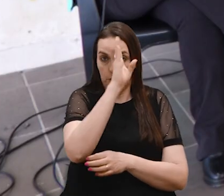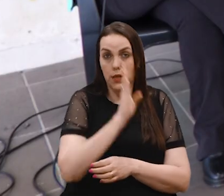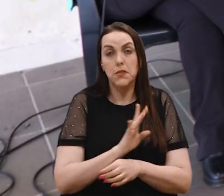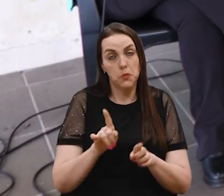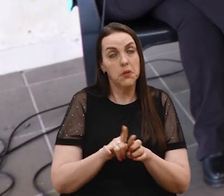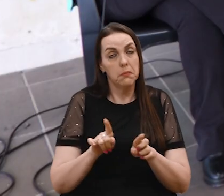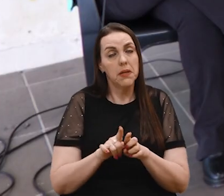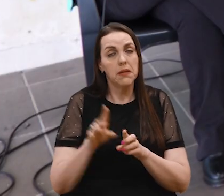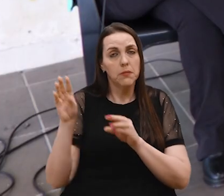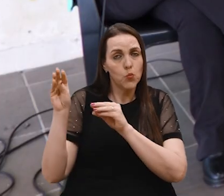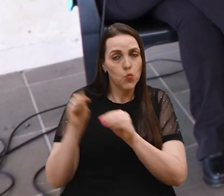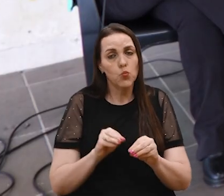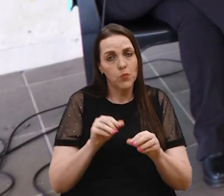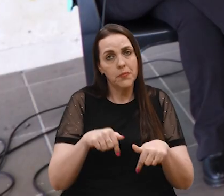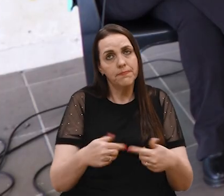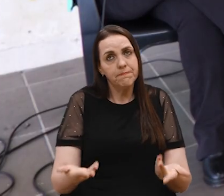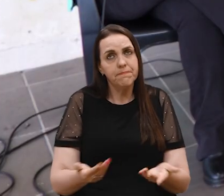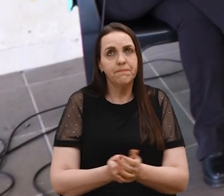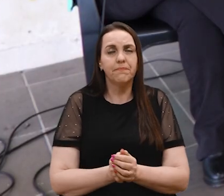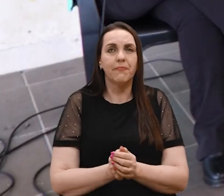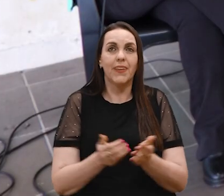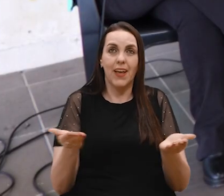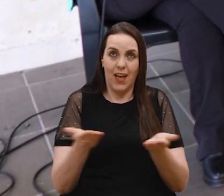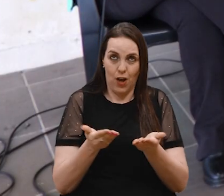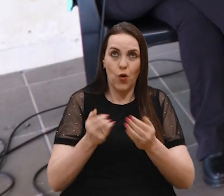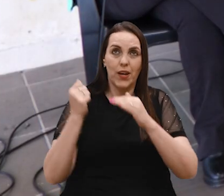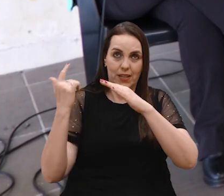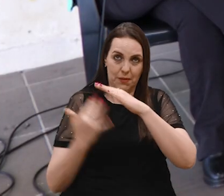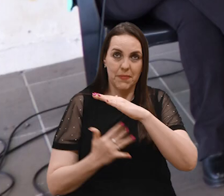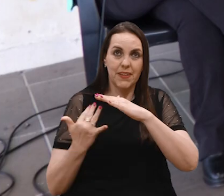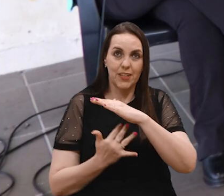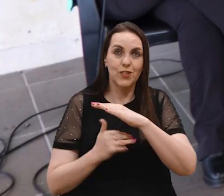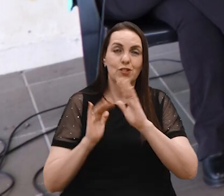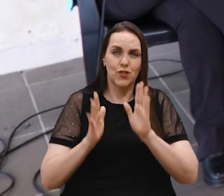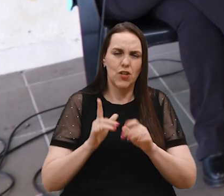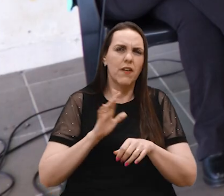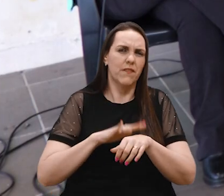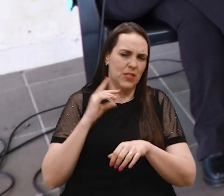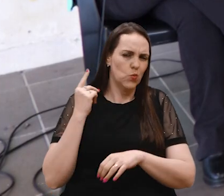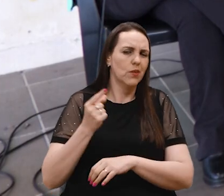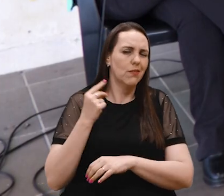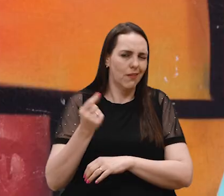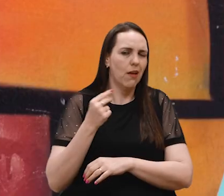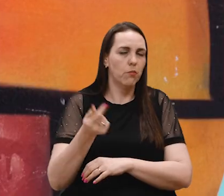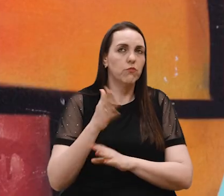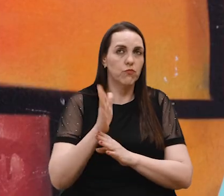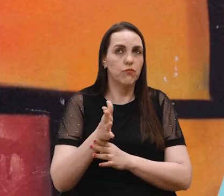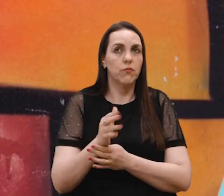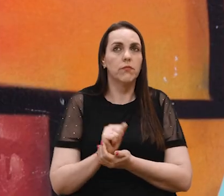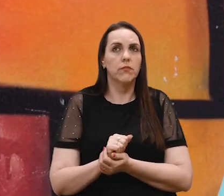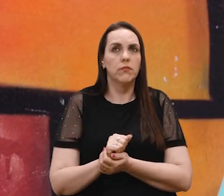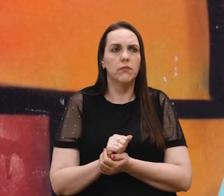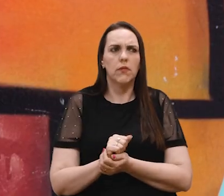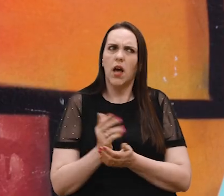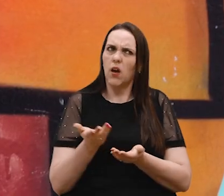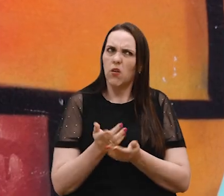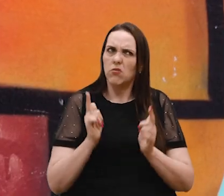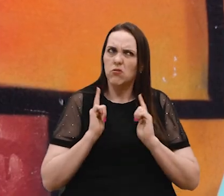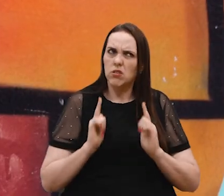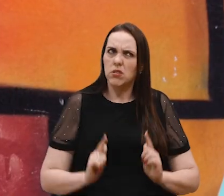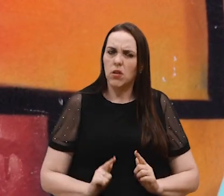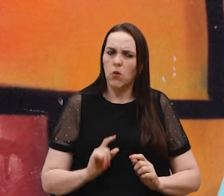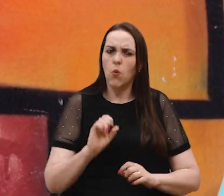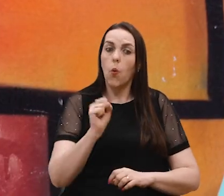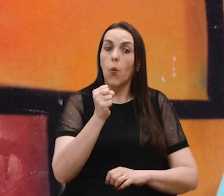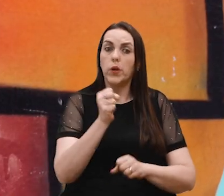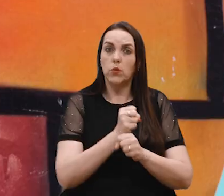Brasil mesmo, enfim. E agora, com os imigrantes, que já faz um bom tempo, nós já estamos na gestão